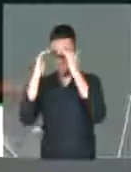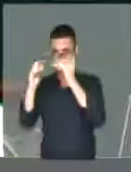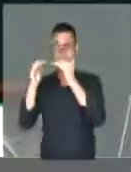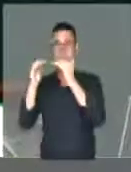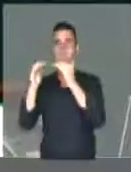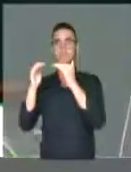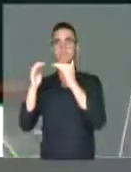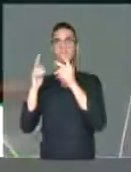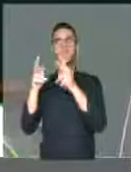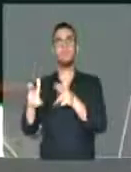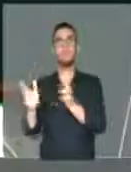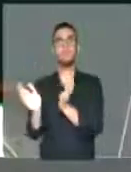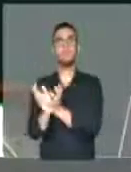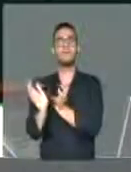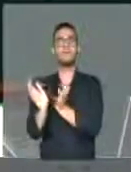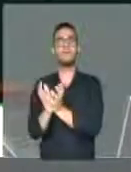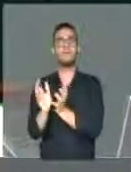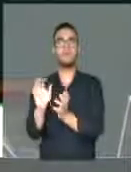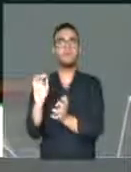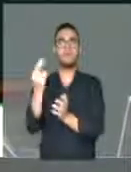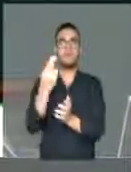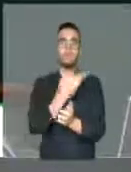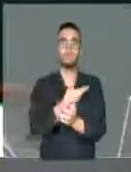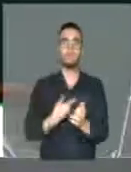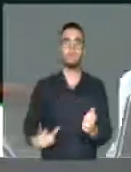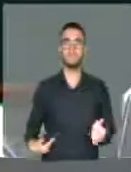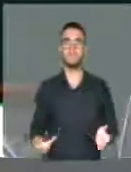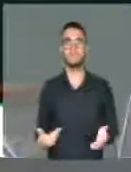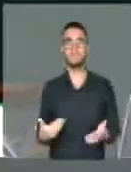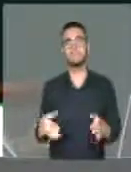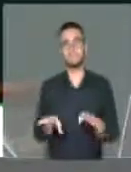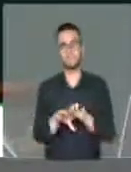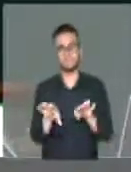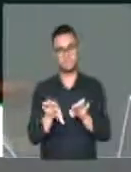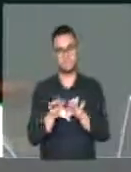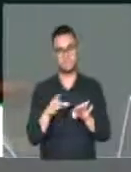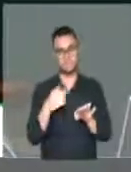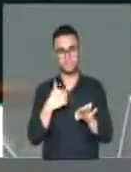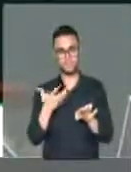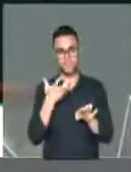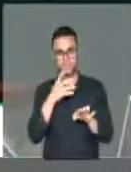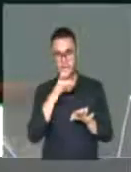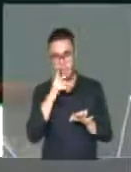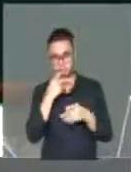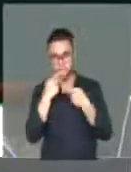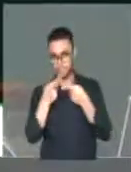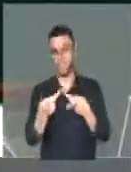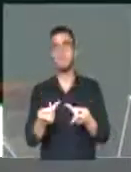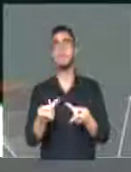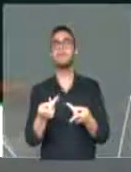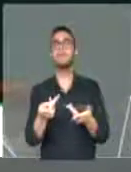do partido ou do governo. Eu também gostaria de dizer que